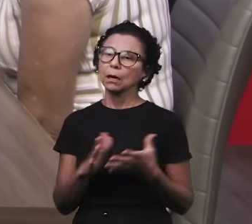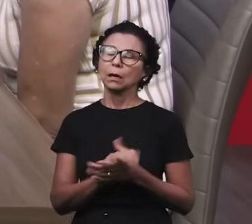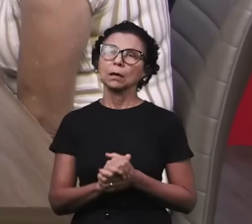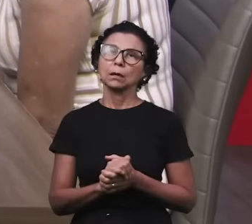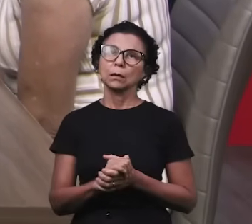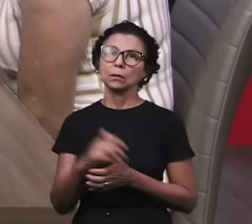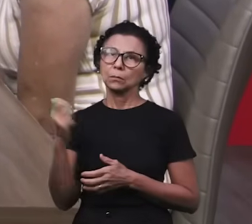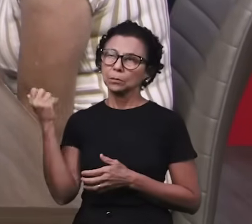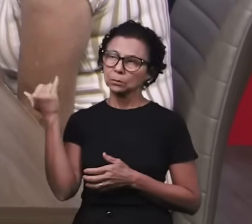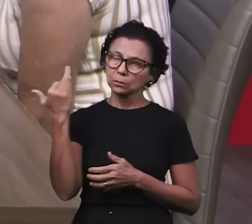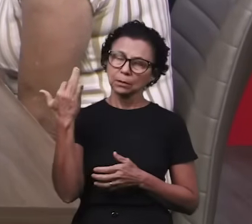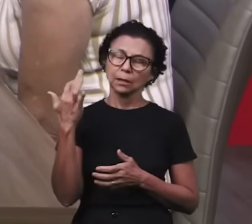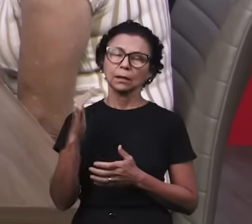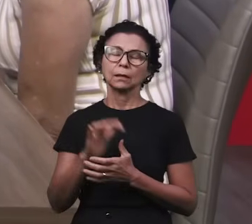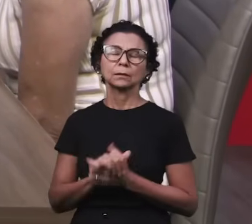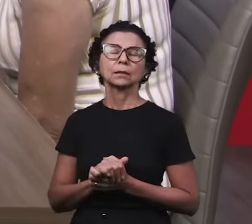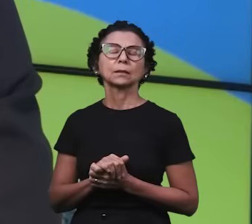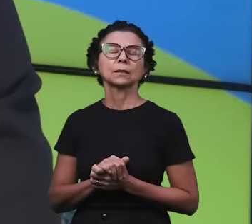madrugada, louvor.